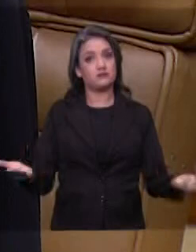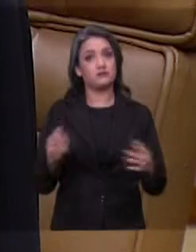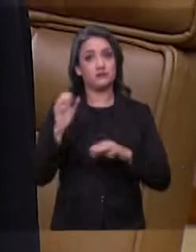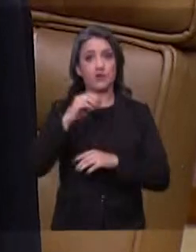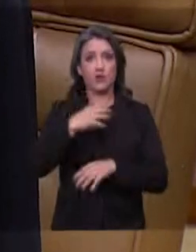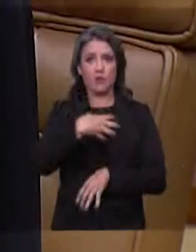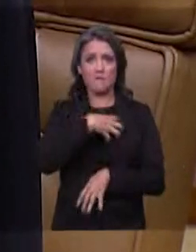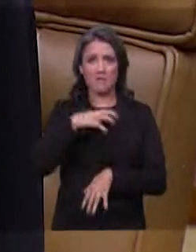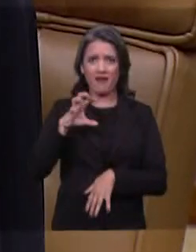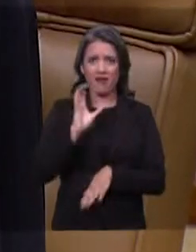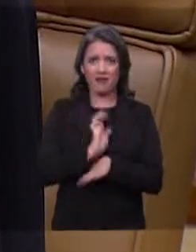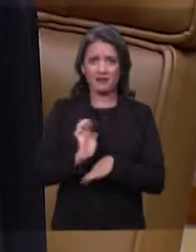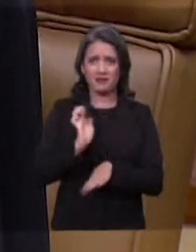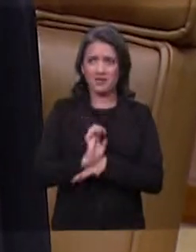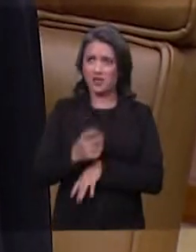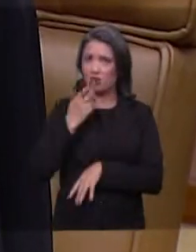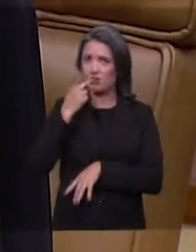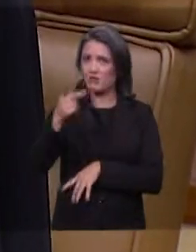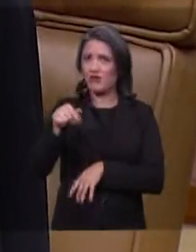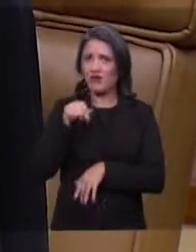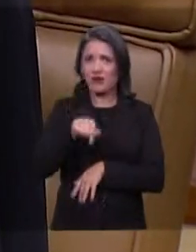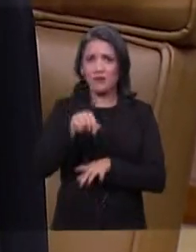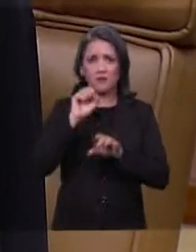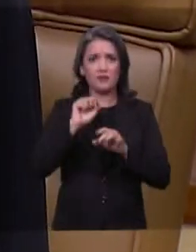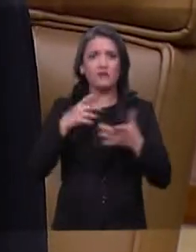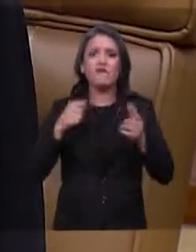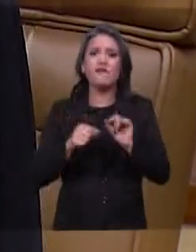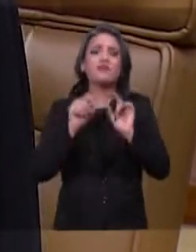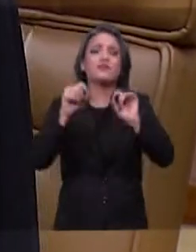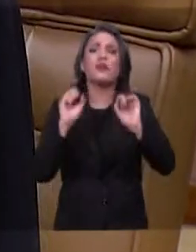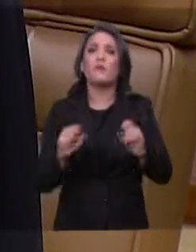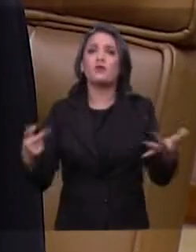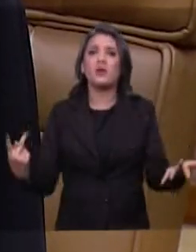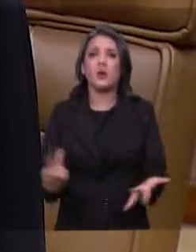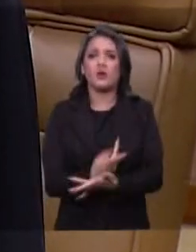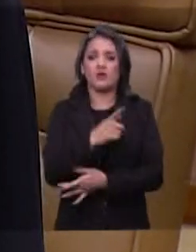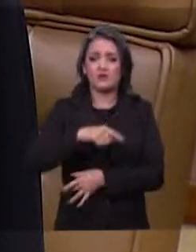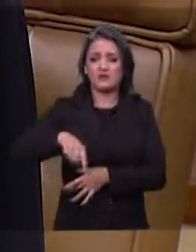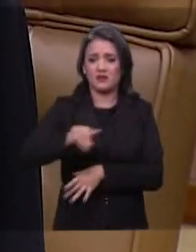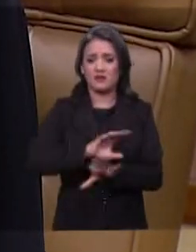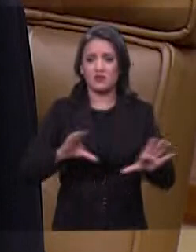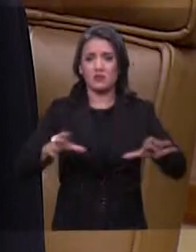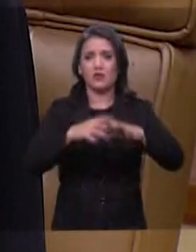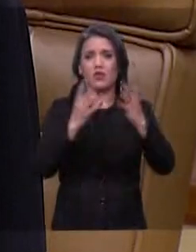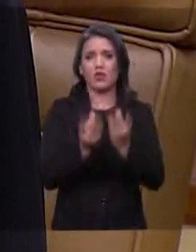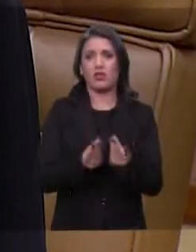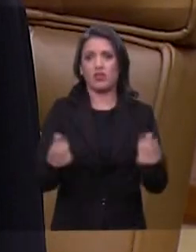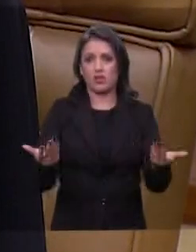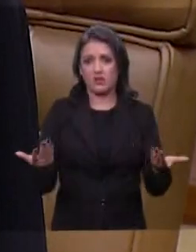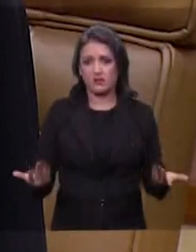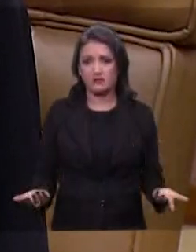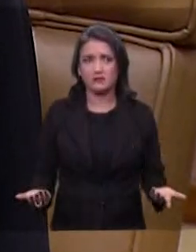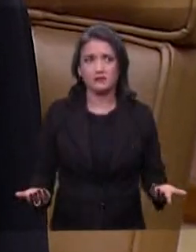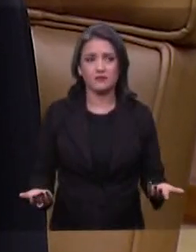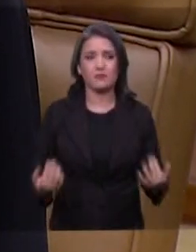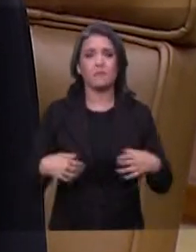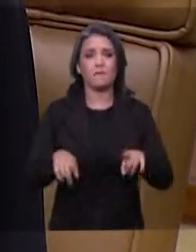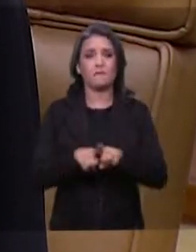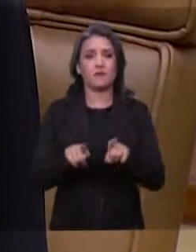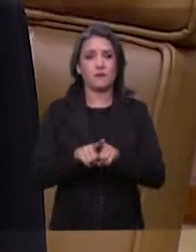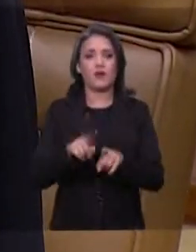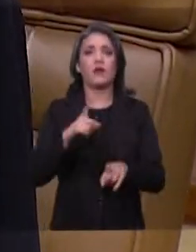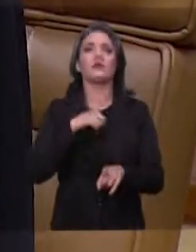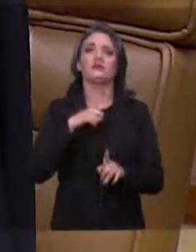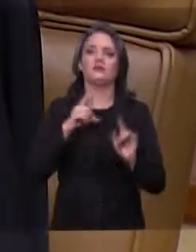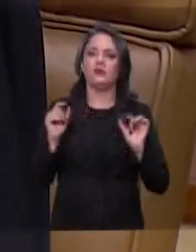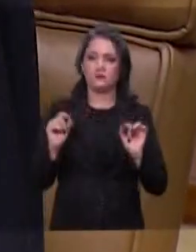Bahia coloca em risco a própria existência digna e o desenvolvimento dos indivíduos que integram referidos grupos e compartilham seu